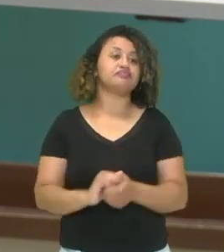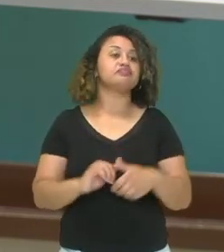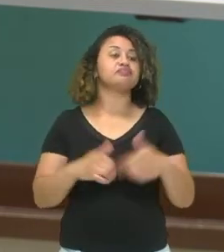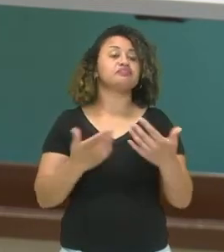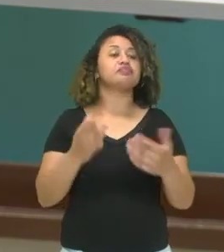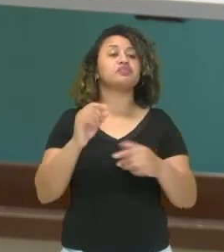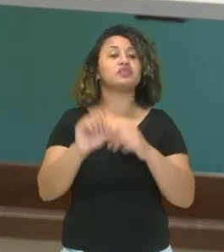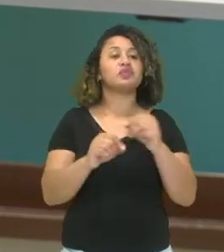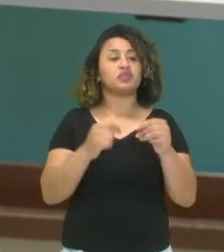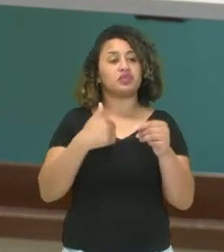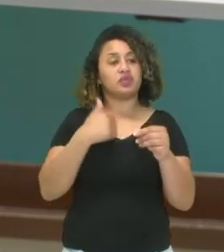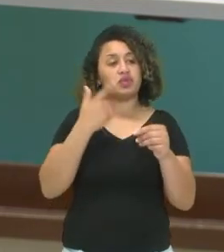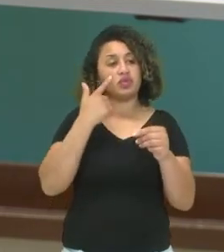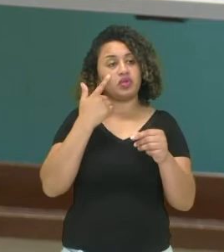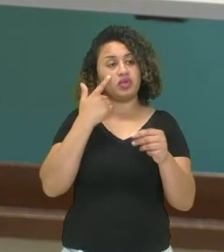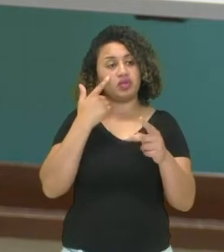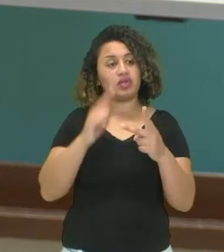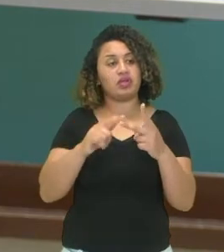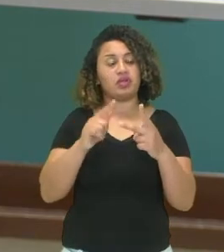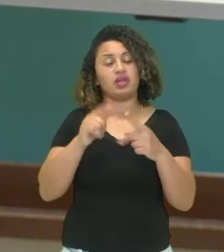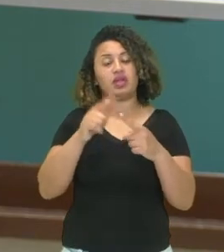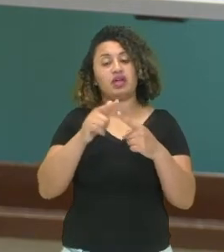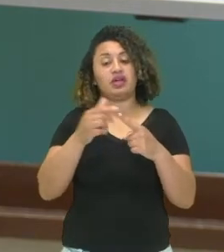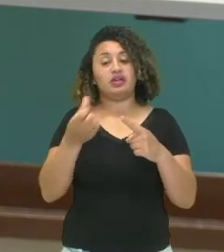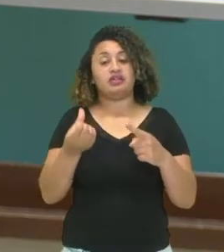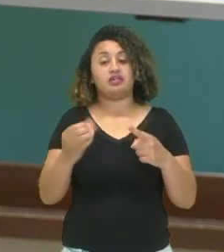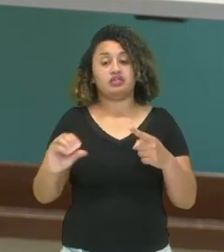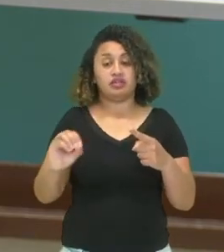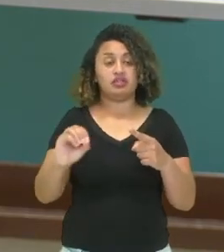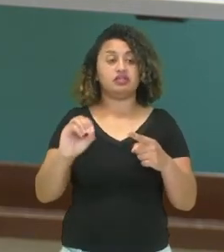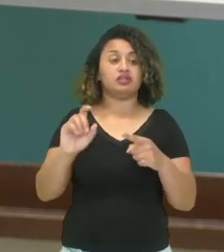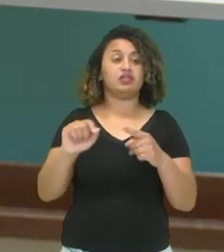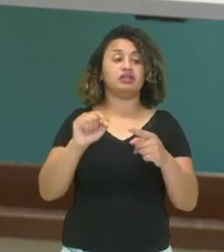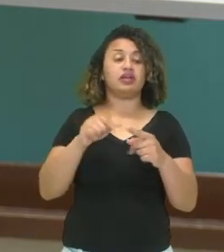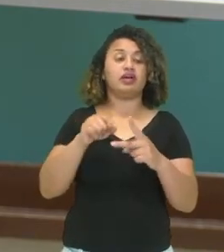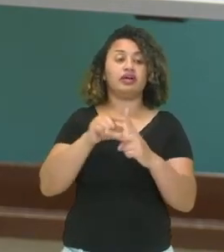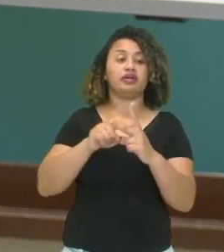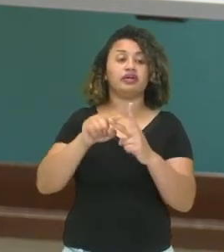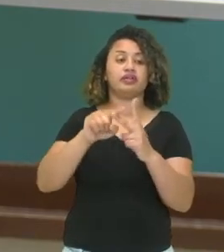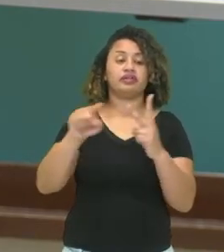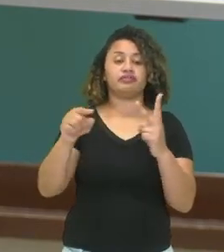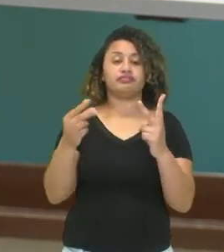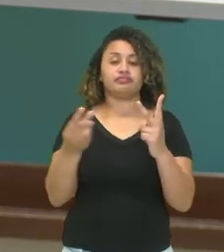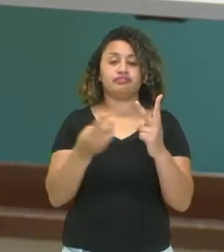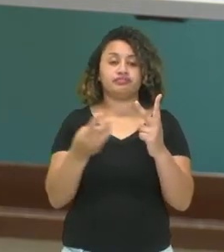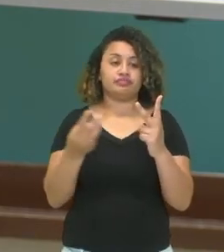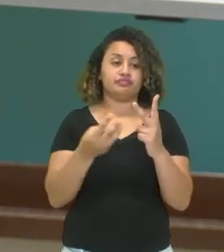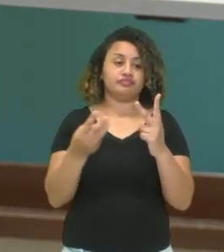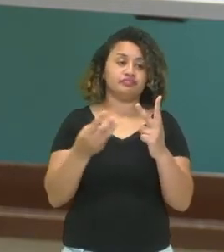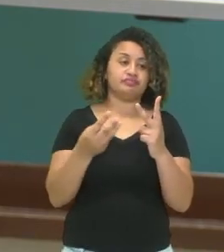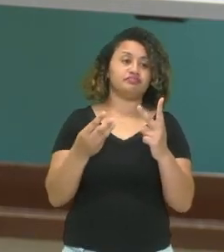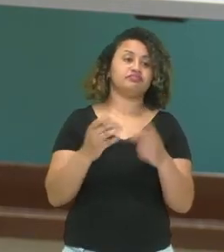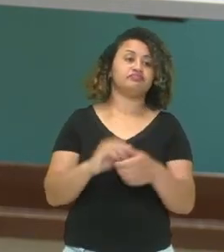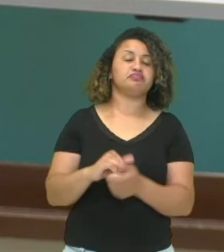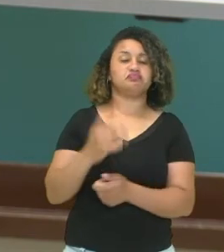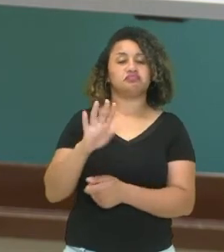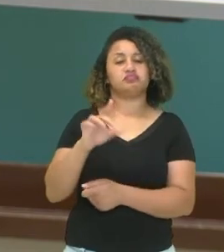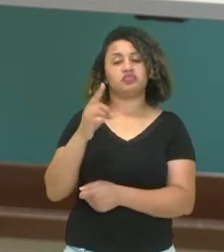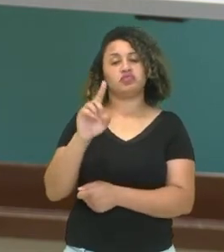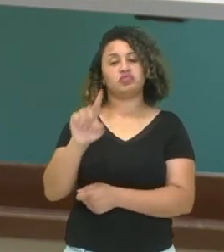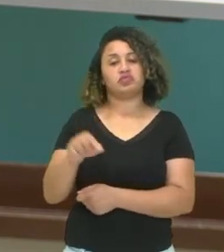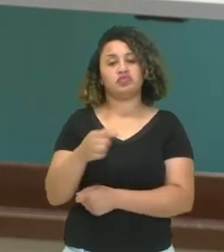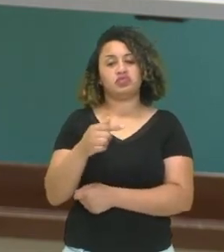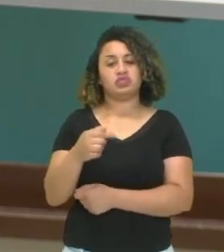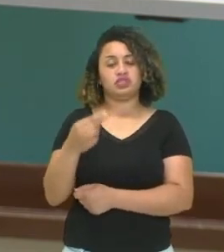Coeficiente angular aqui da tangente de 60 graus. Tangente de 60 graus é raiz de 3, que é